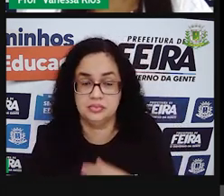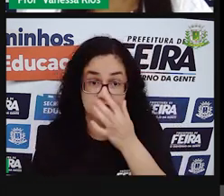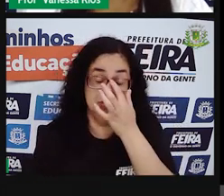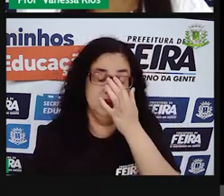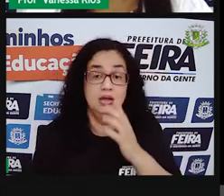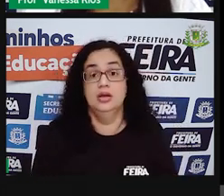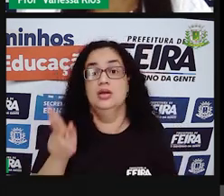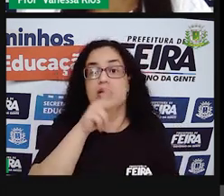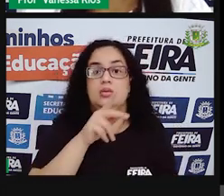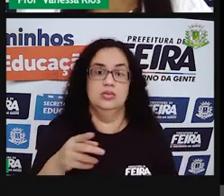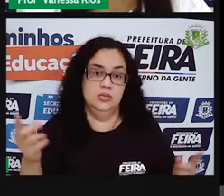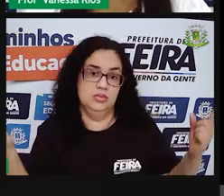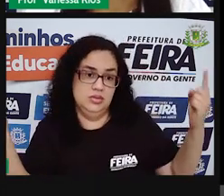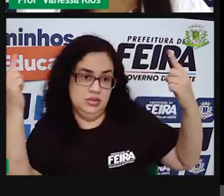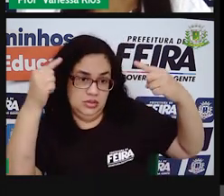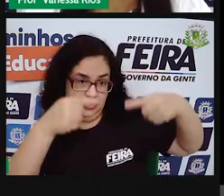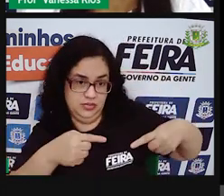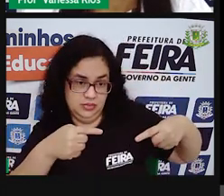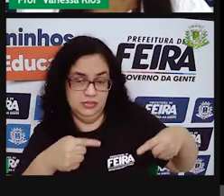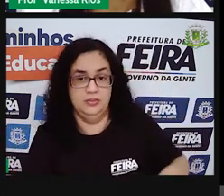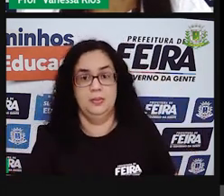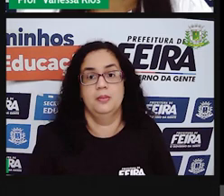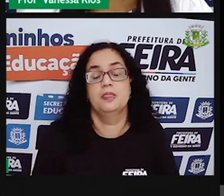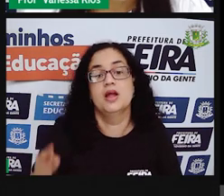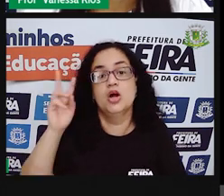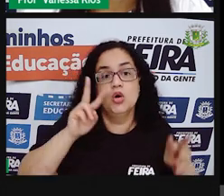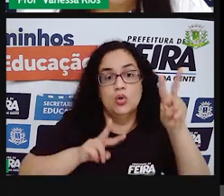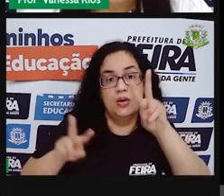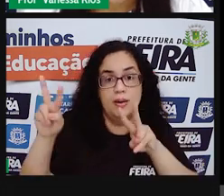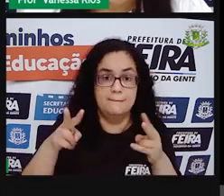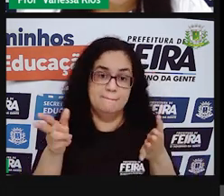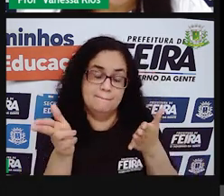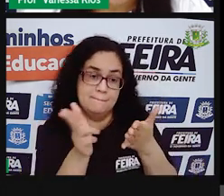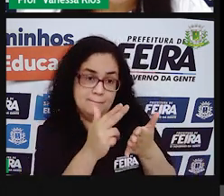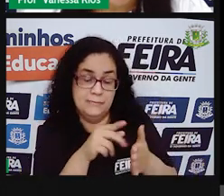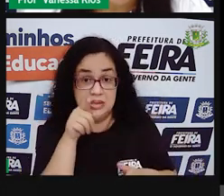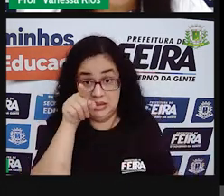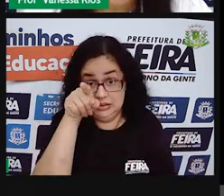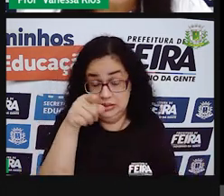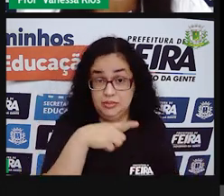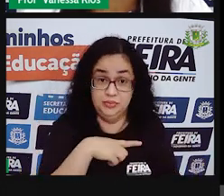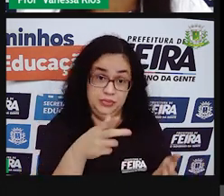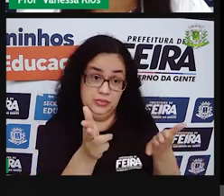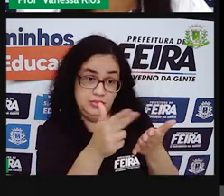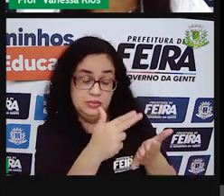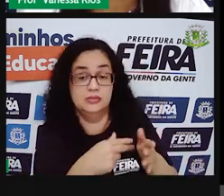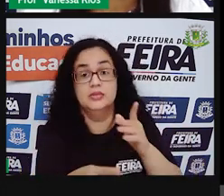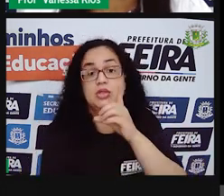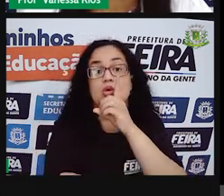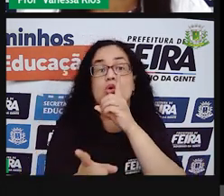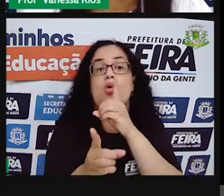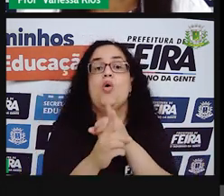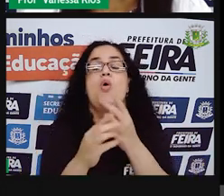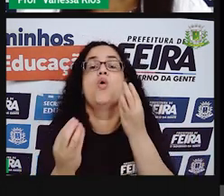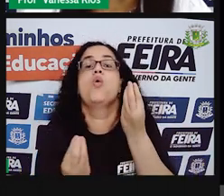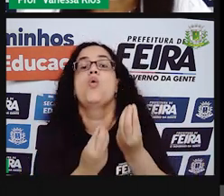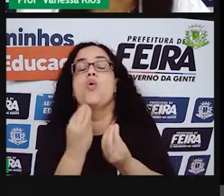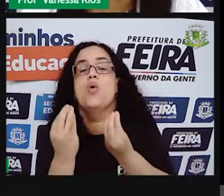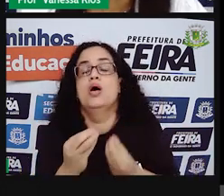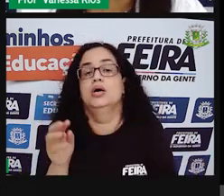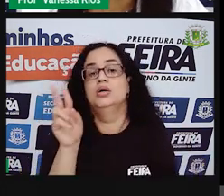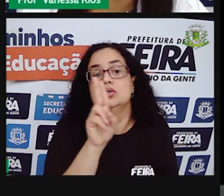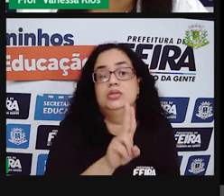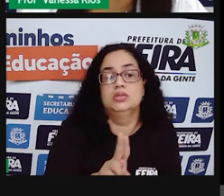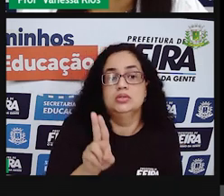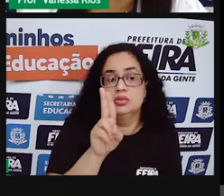A prova tem agora um desafio, né? Observar as imagens apresentadas e descobrir o padrão utilizado